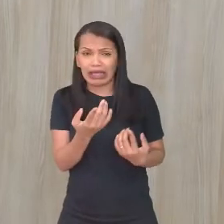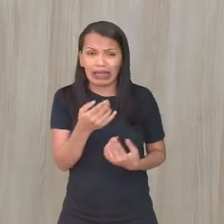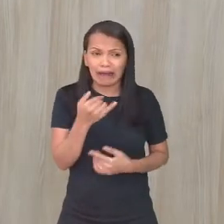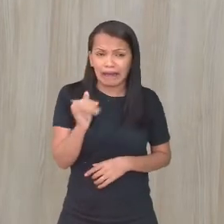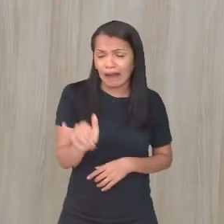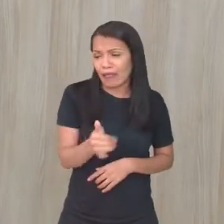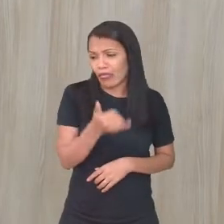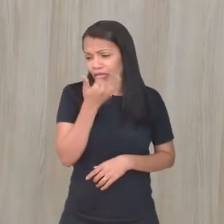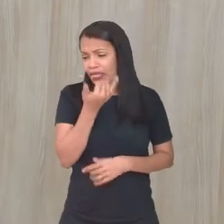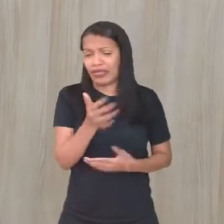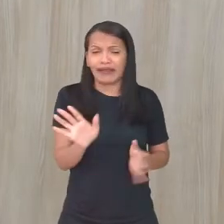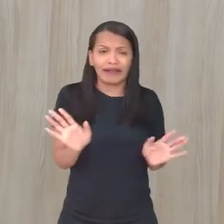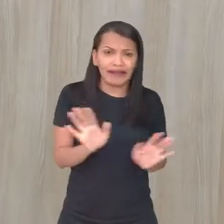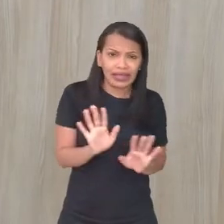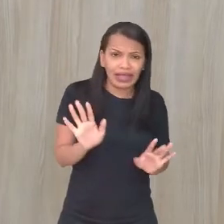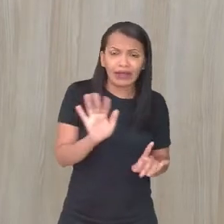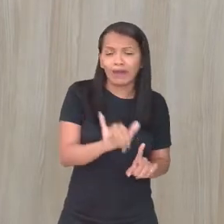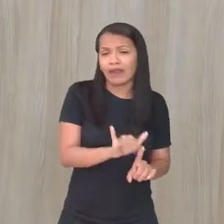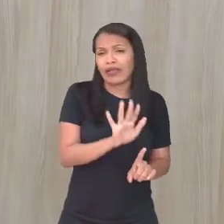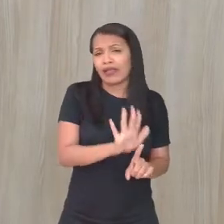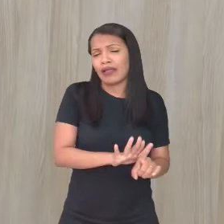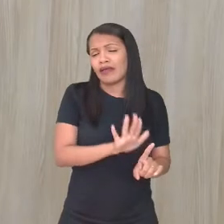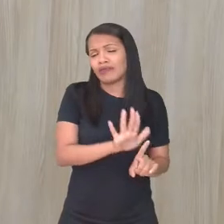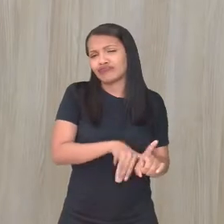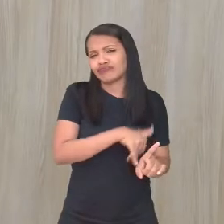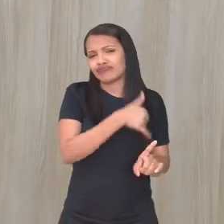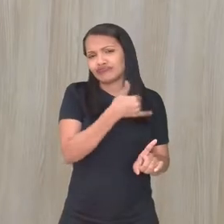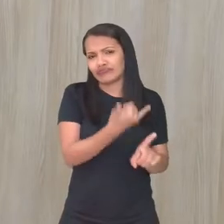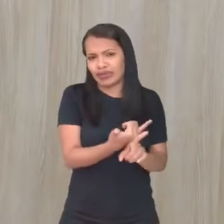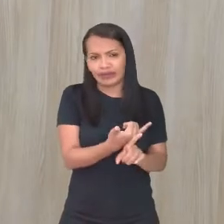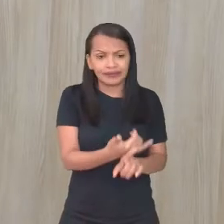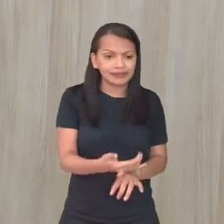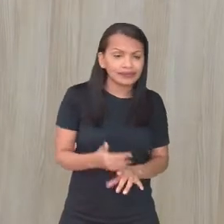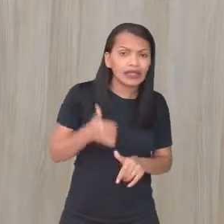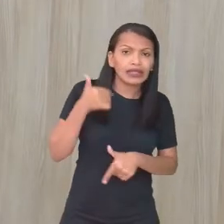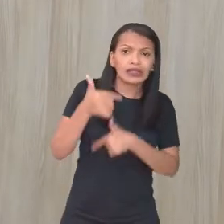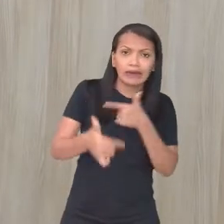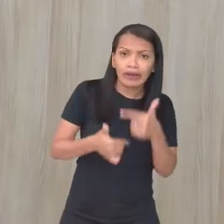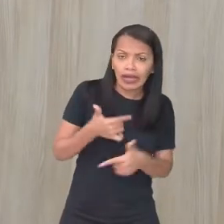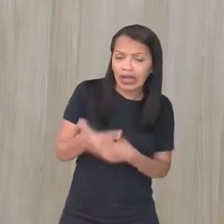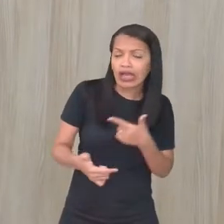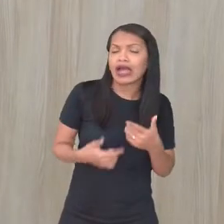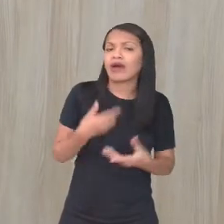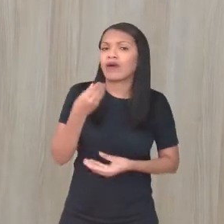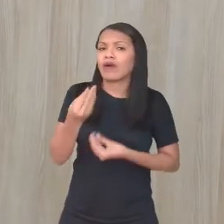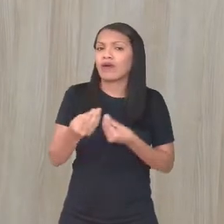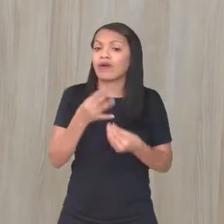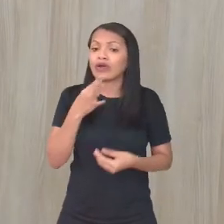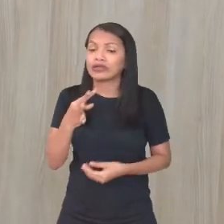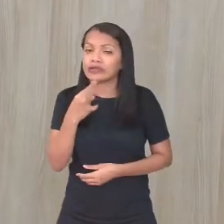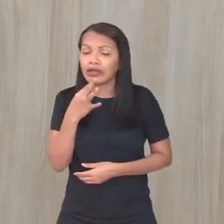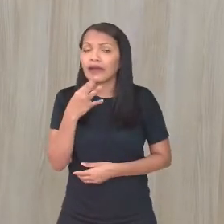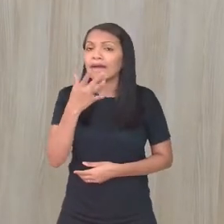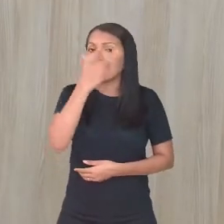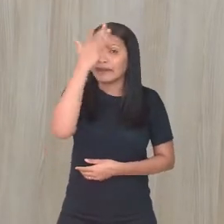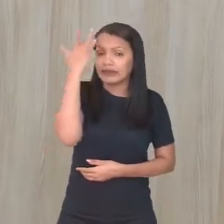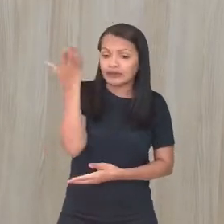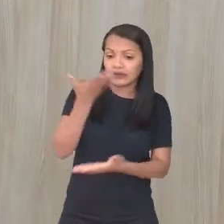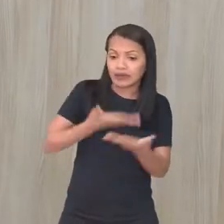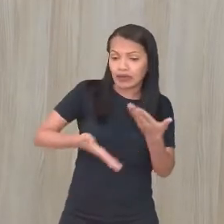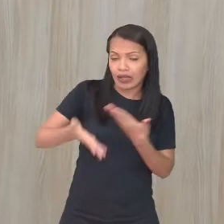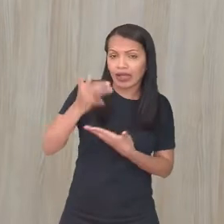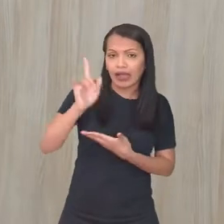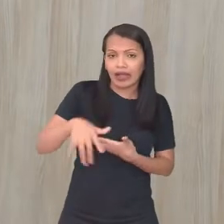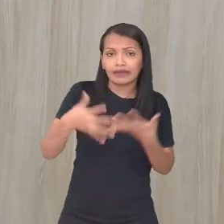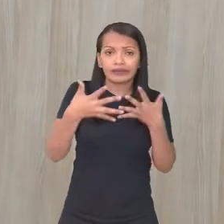algo natural da vida, assim como dançar, assim como trabalhar, assim como conhecer pessoas, assim como estar no mundo. A sexualidade, ela é algo